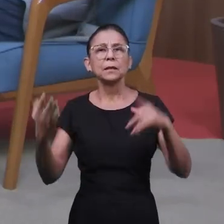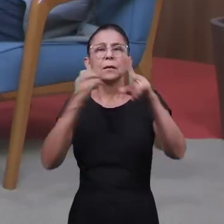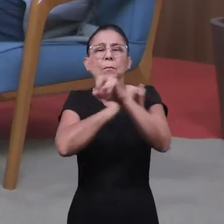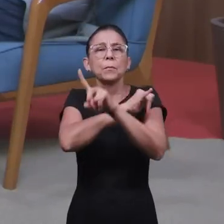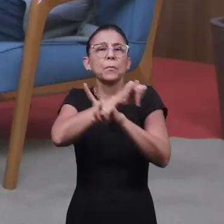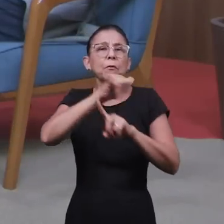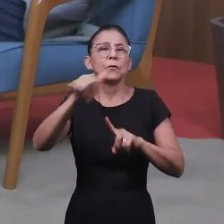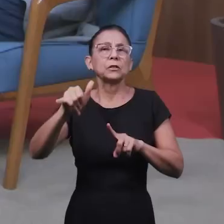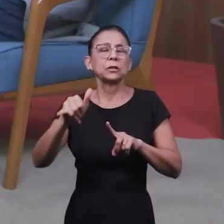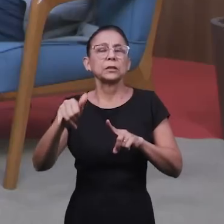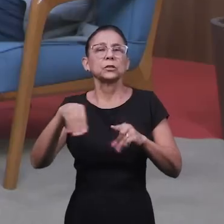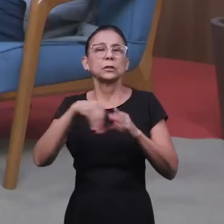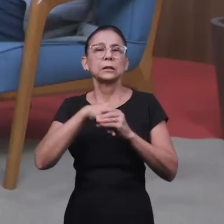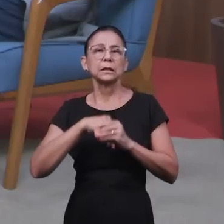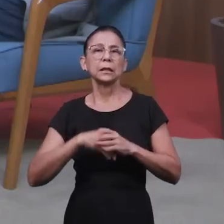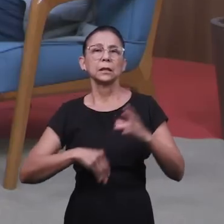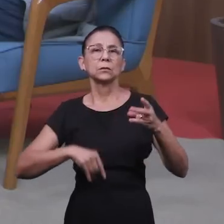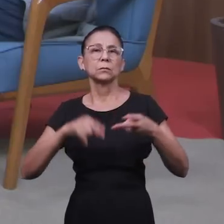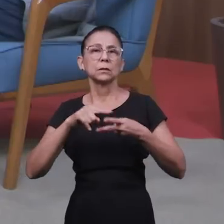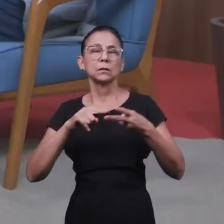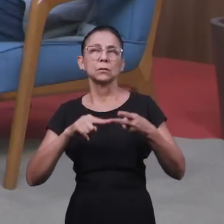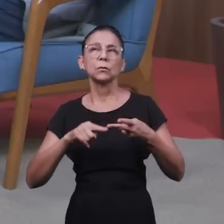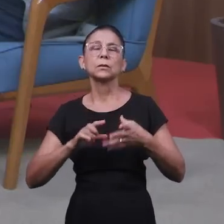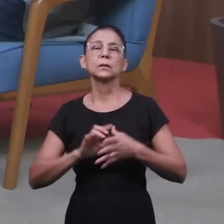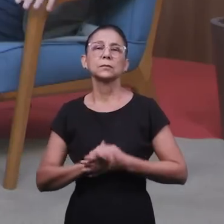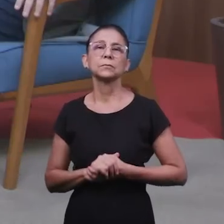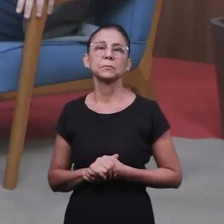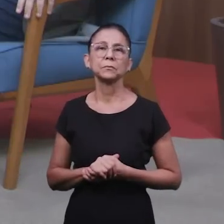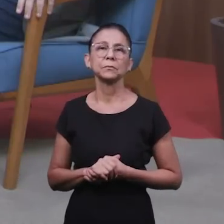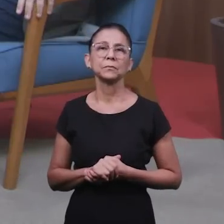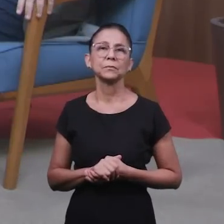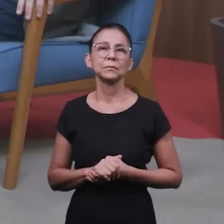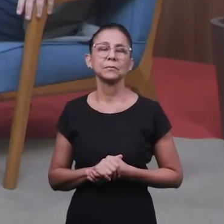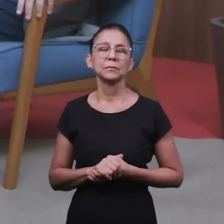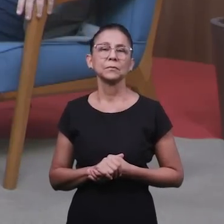fazer dessas expressões marcadas aqui na vida da igreja hoje?